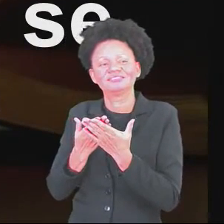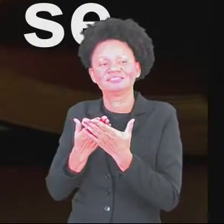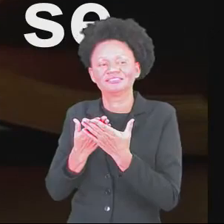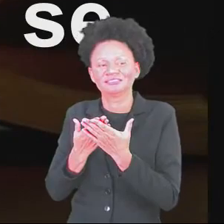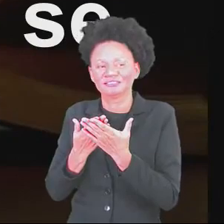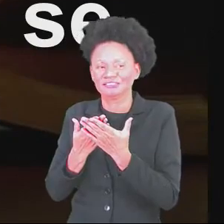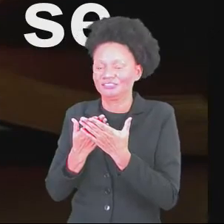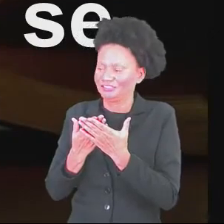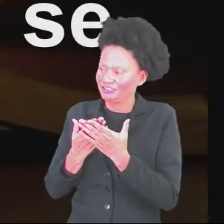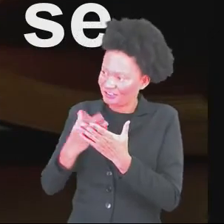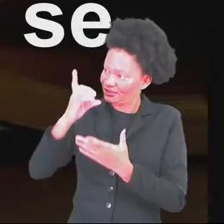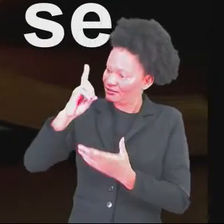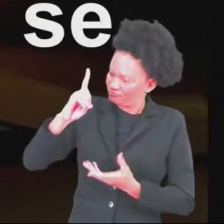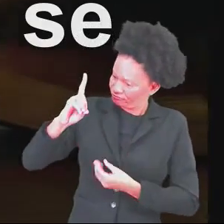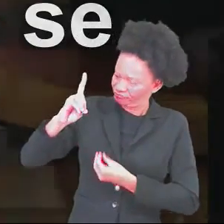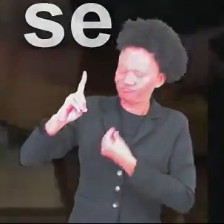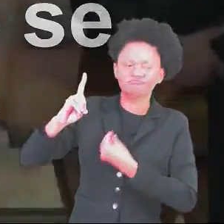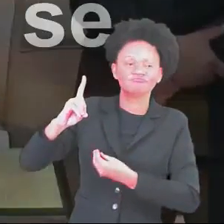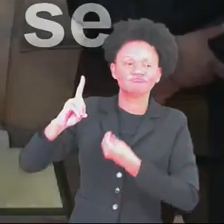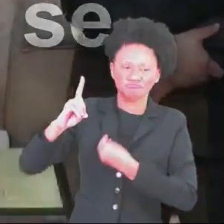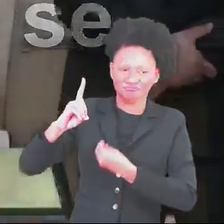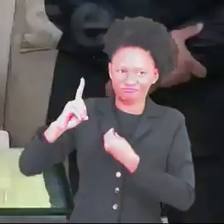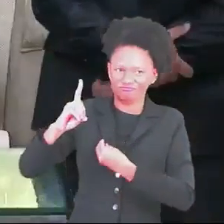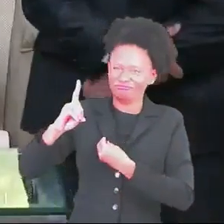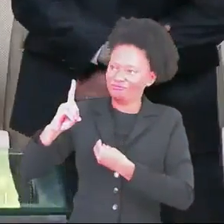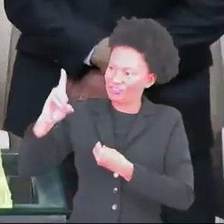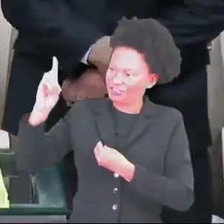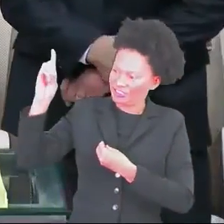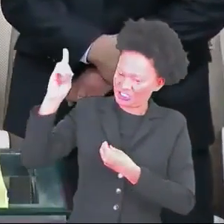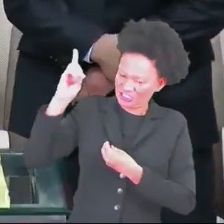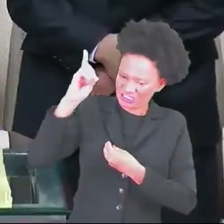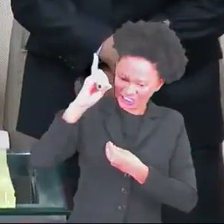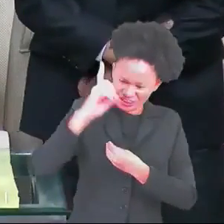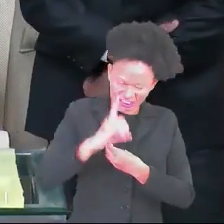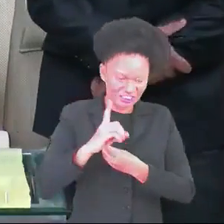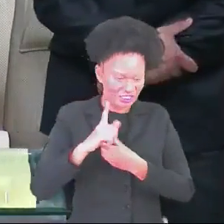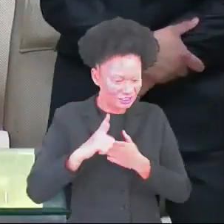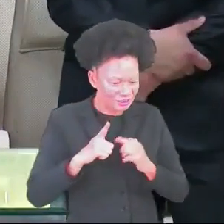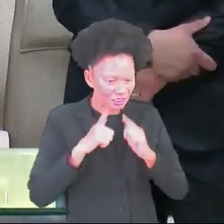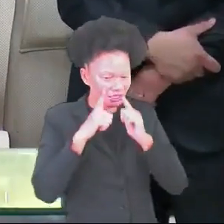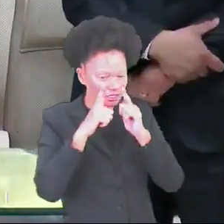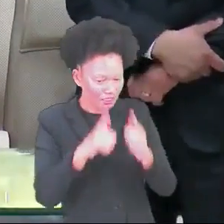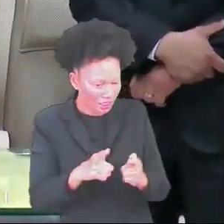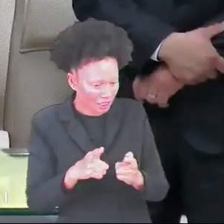que Ele existe e que se torna galardoador dos que o buscam.